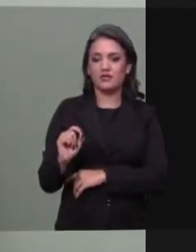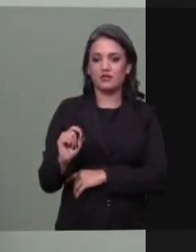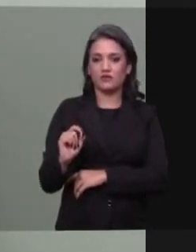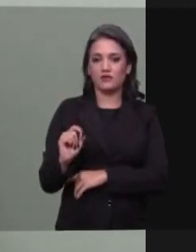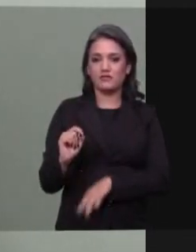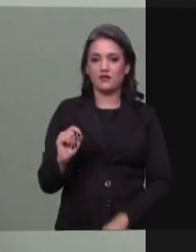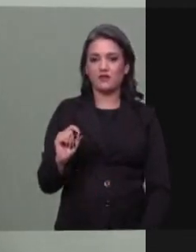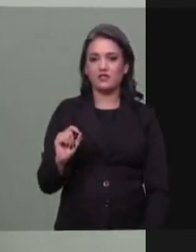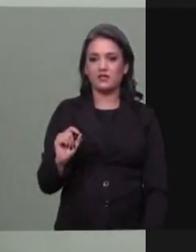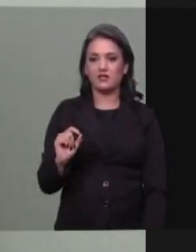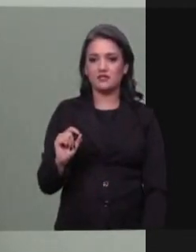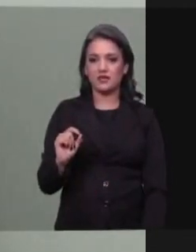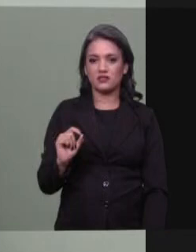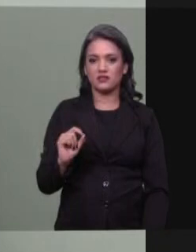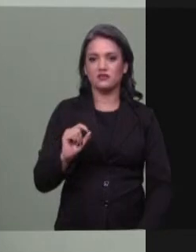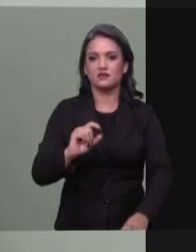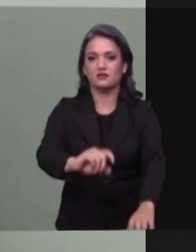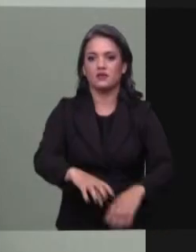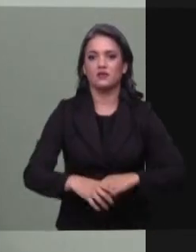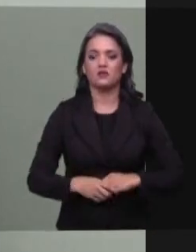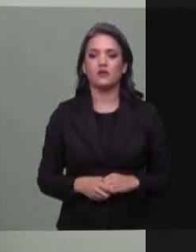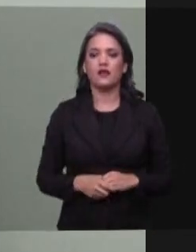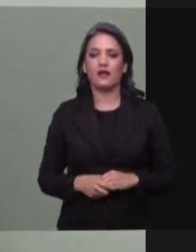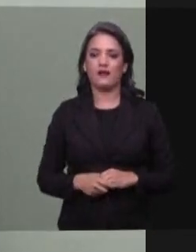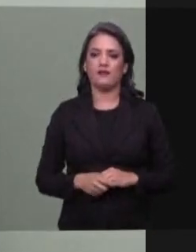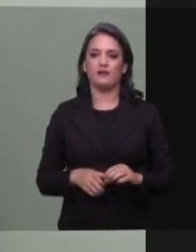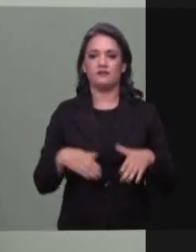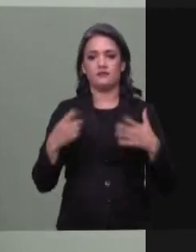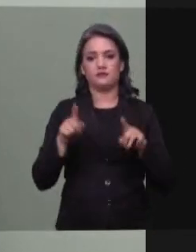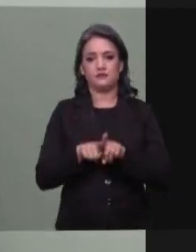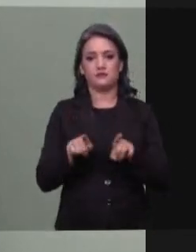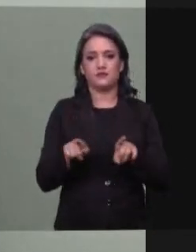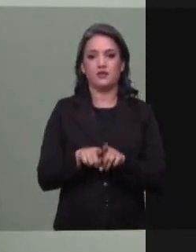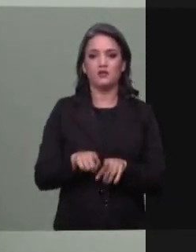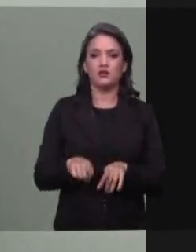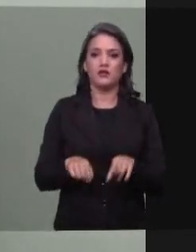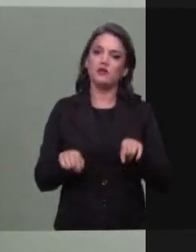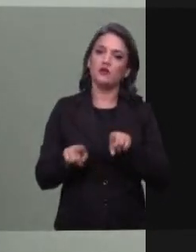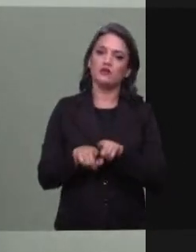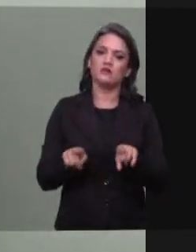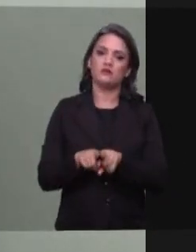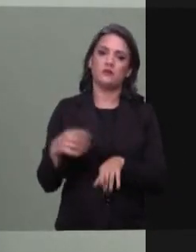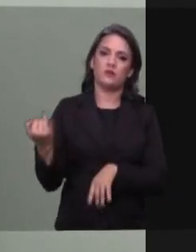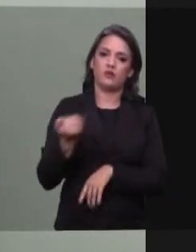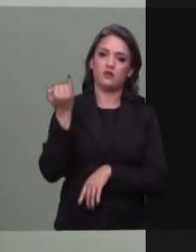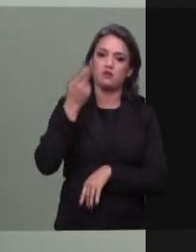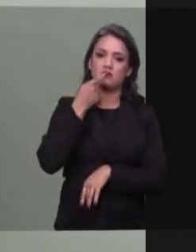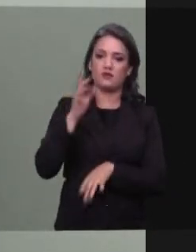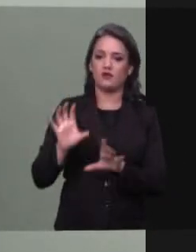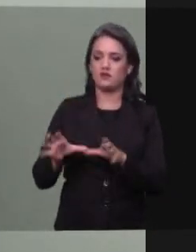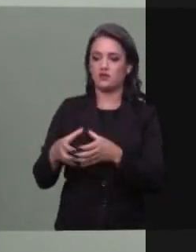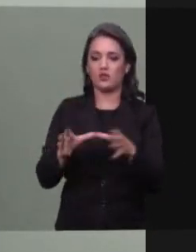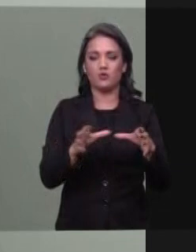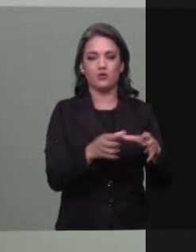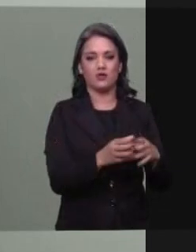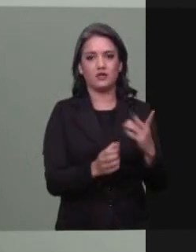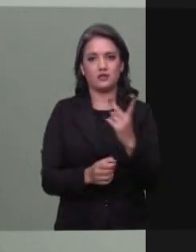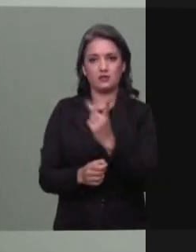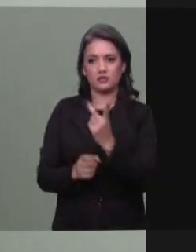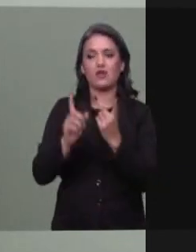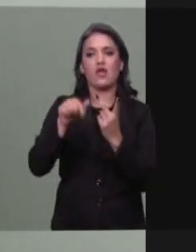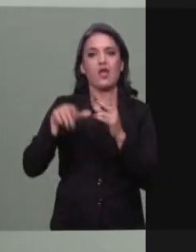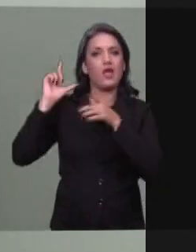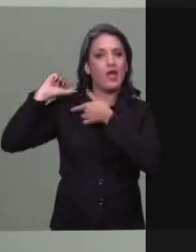partir do voto de Vossa Excelência, da importância de se considerar que essas comunidades, são